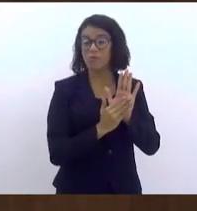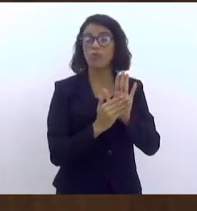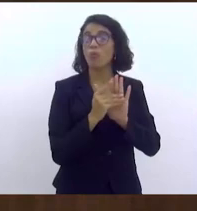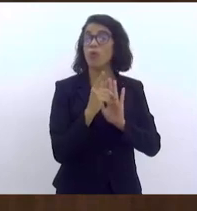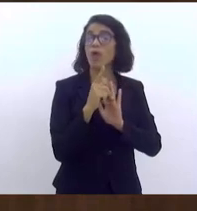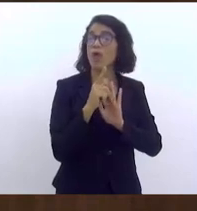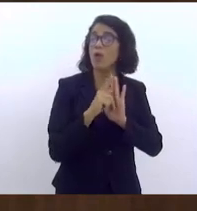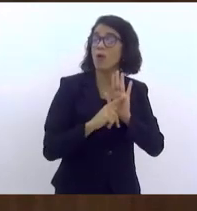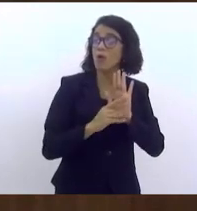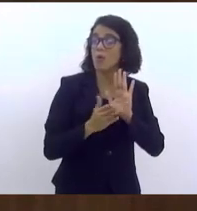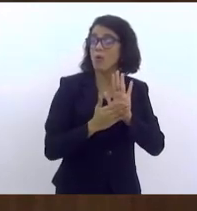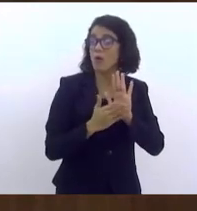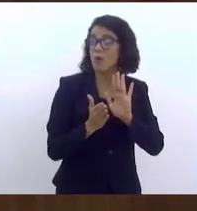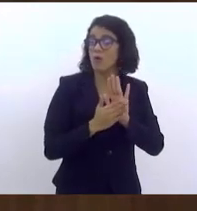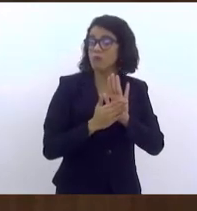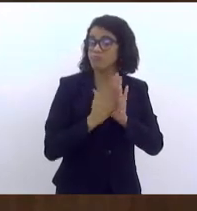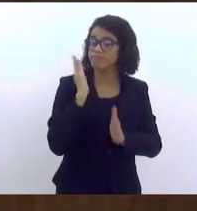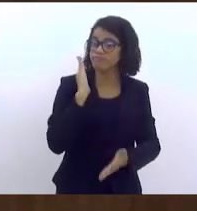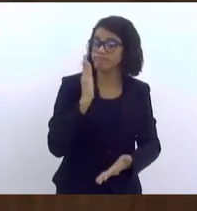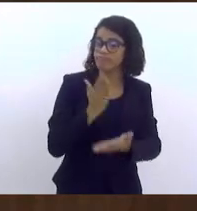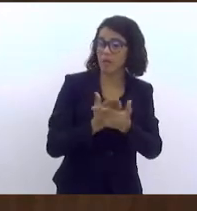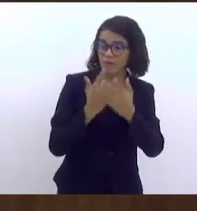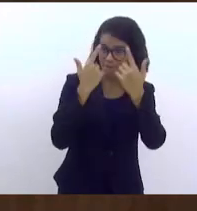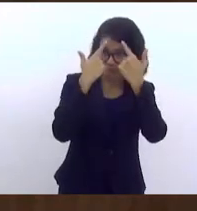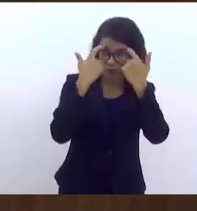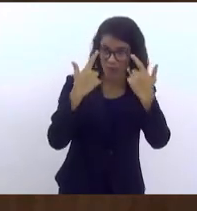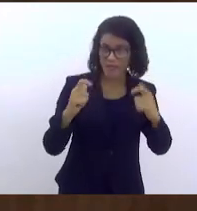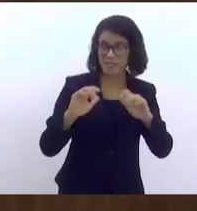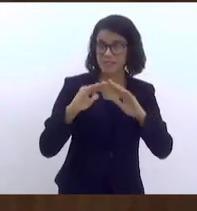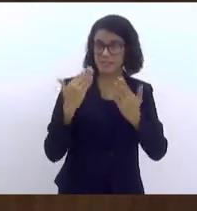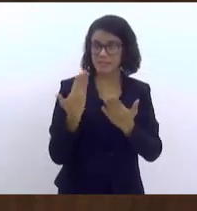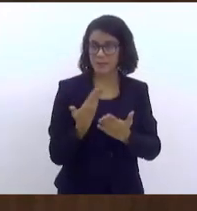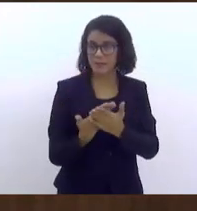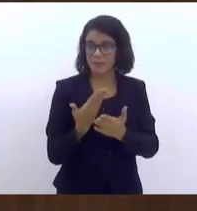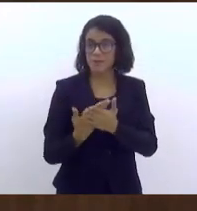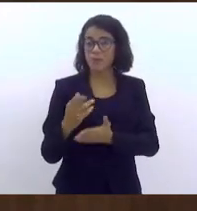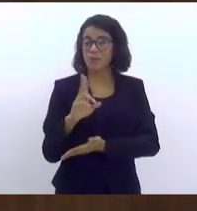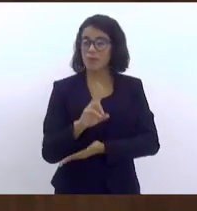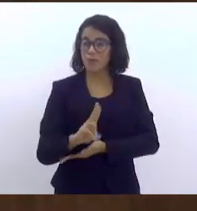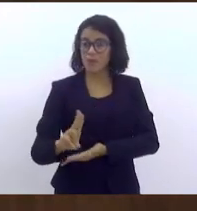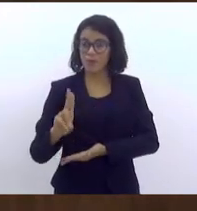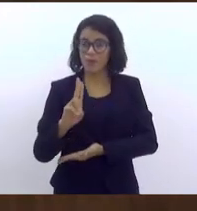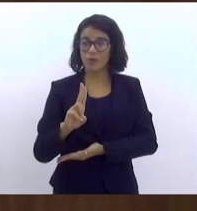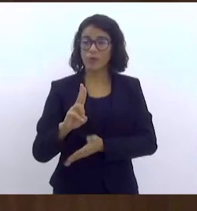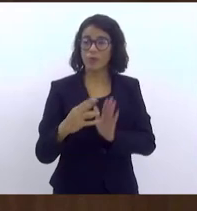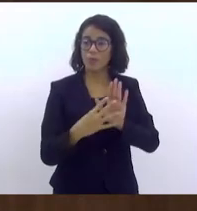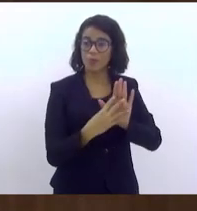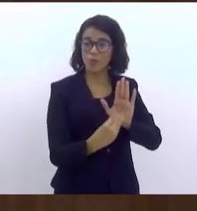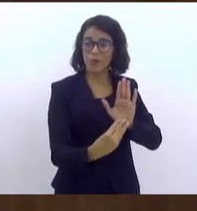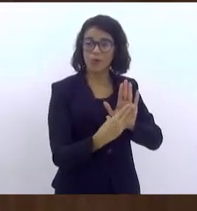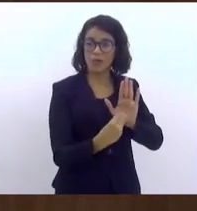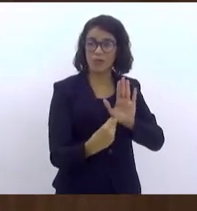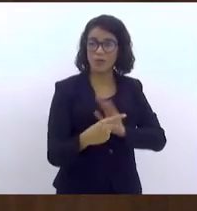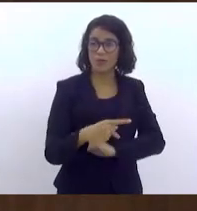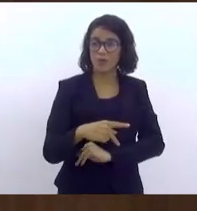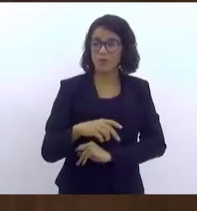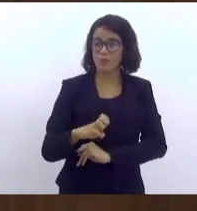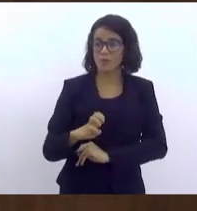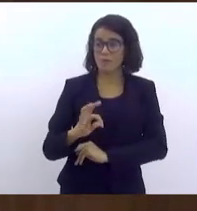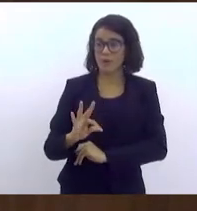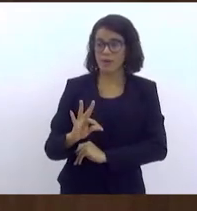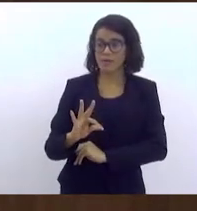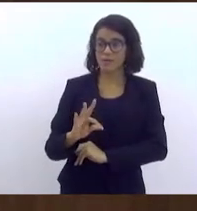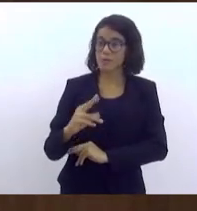de erradicação de violência nas escolas utilizando o modelo do Pet utilizava